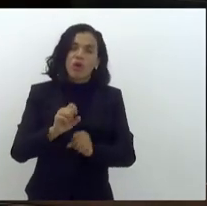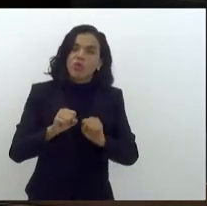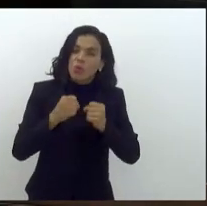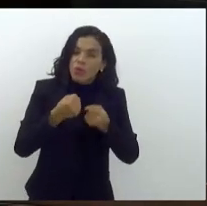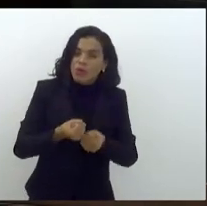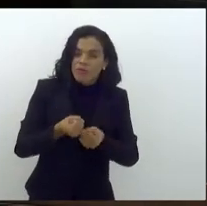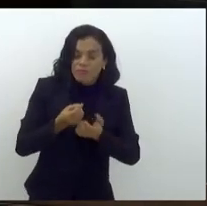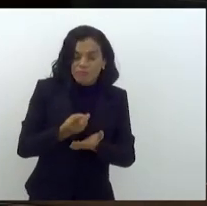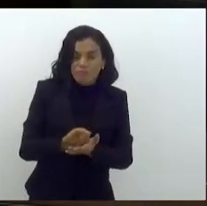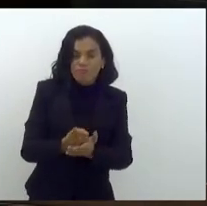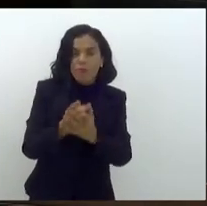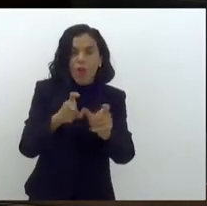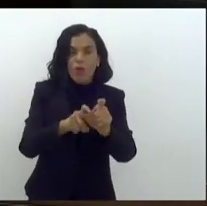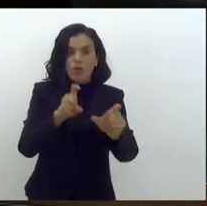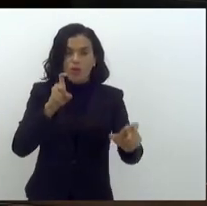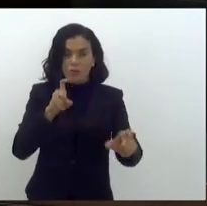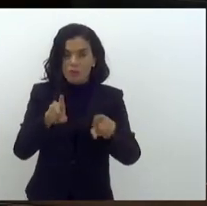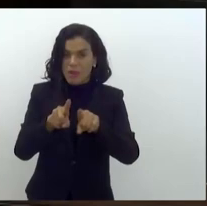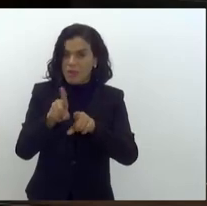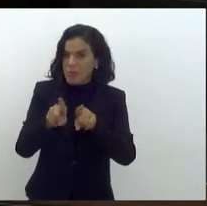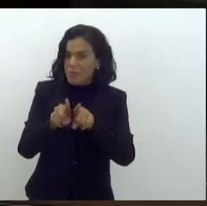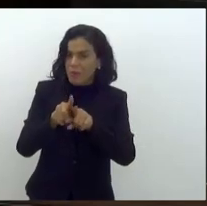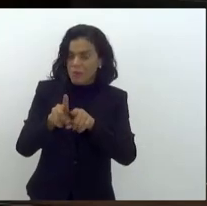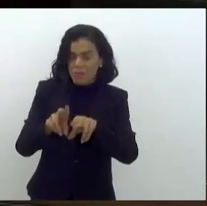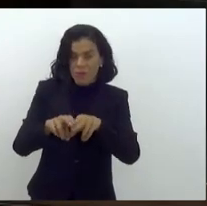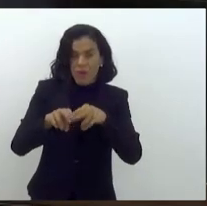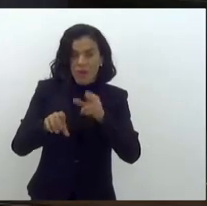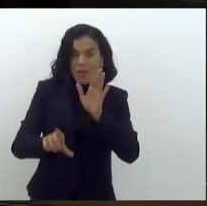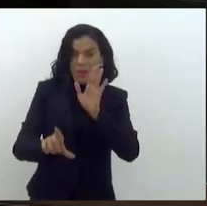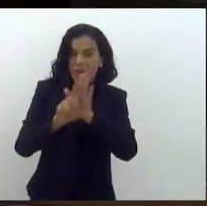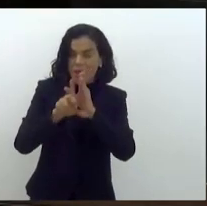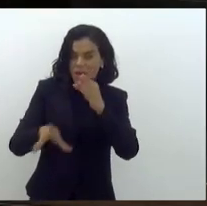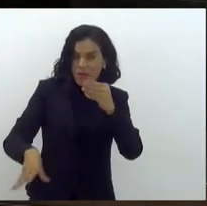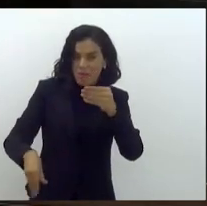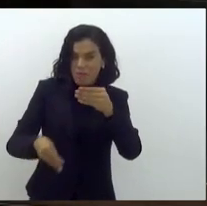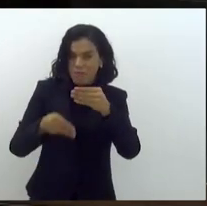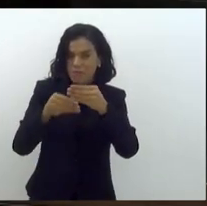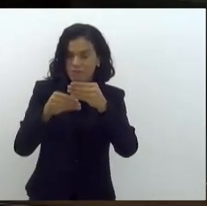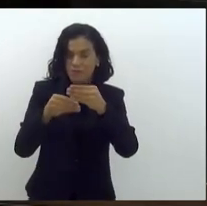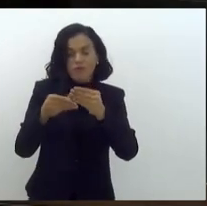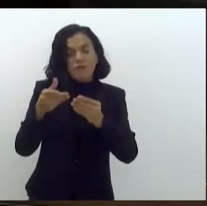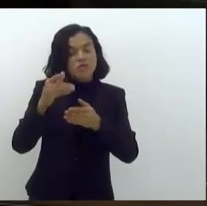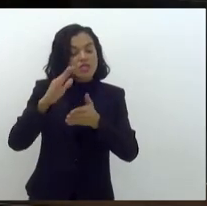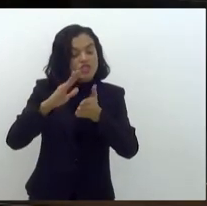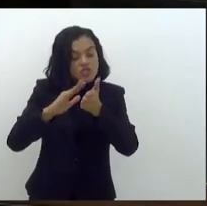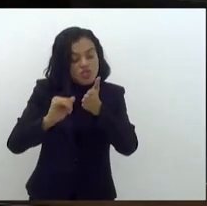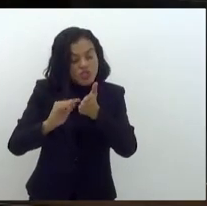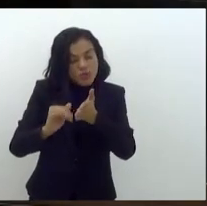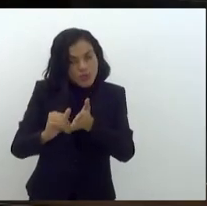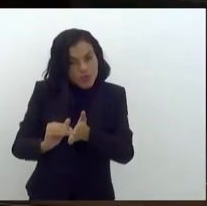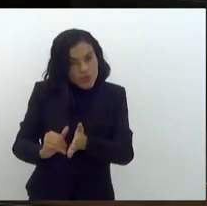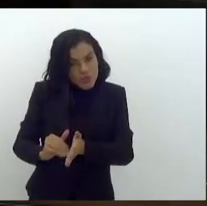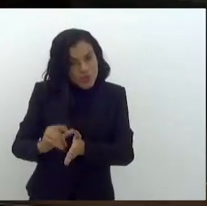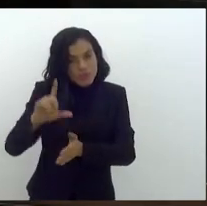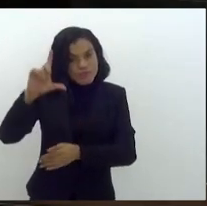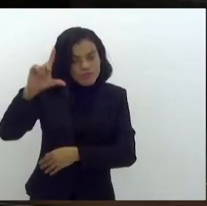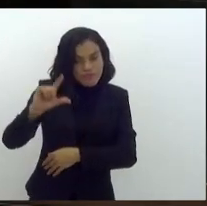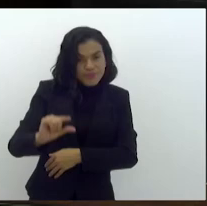se Preserve autonomia é que por meio de lei complementar você reduza essa possibilidade de